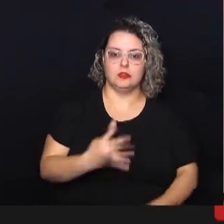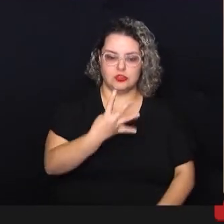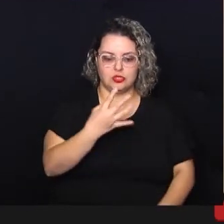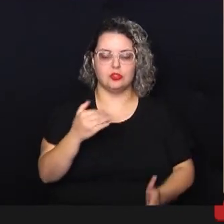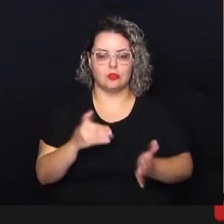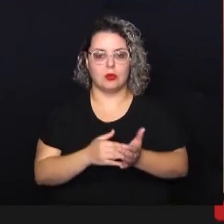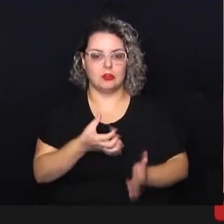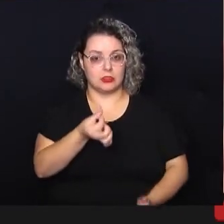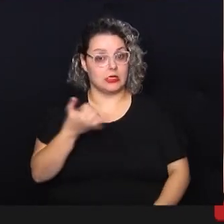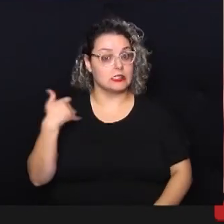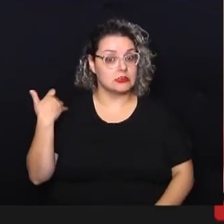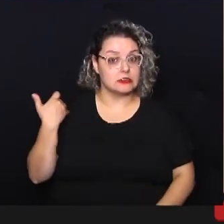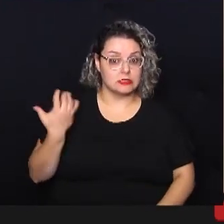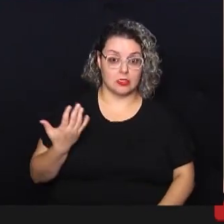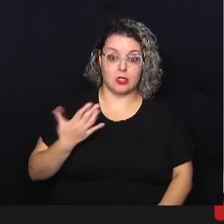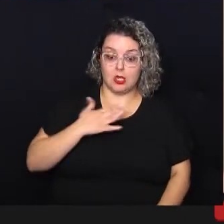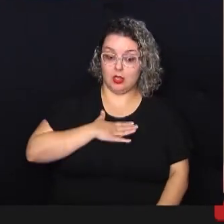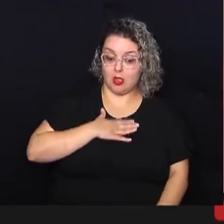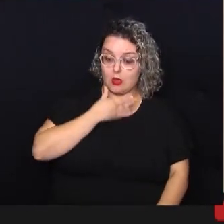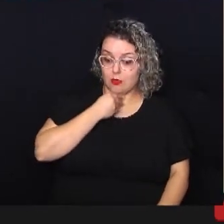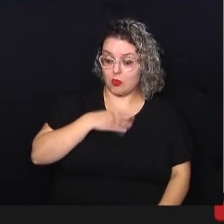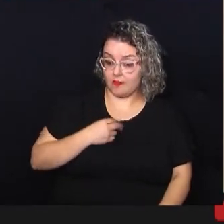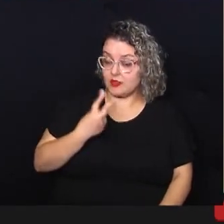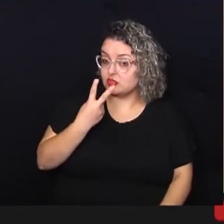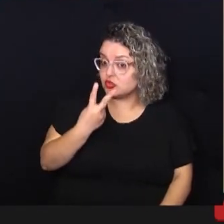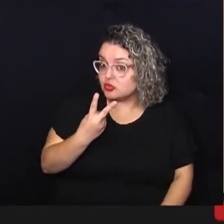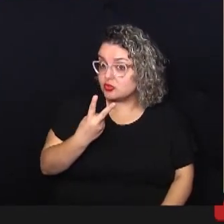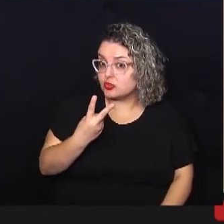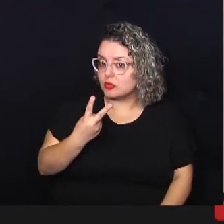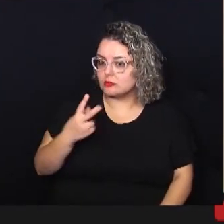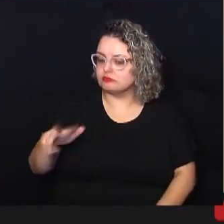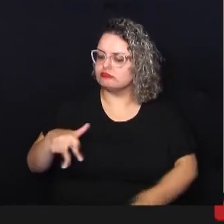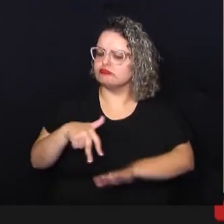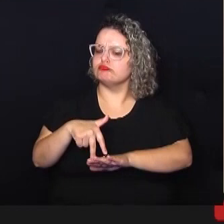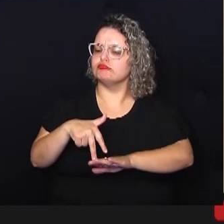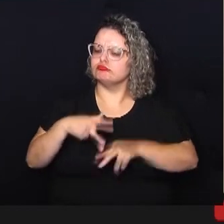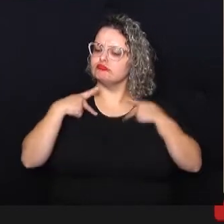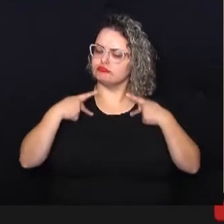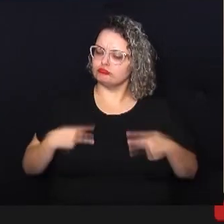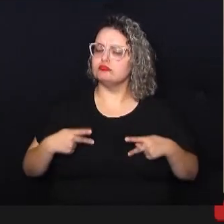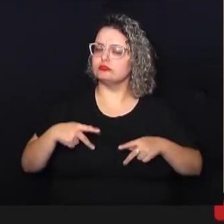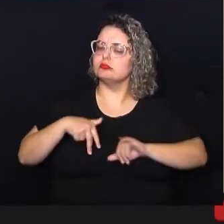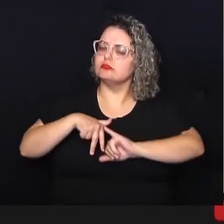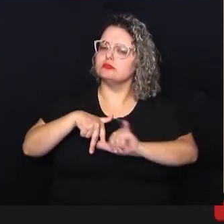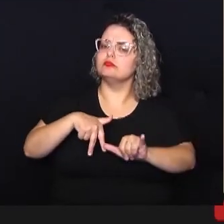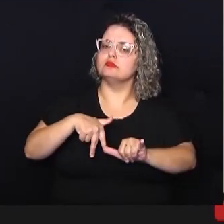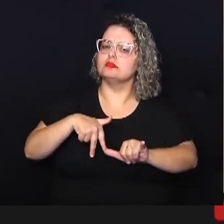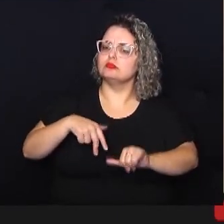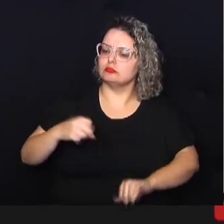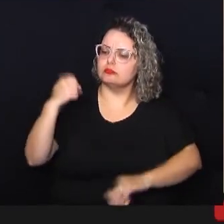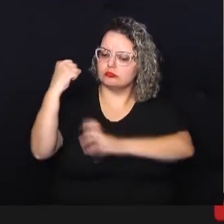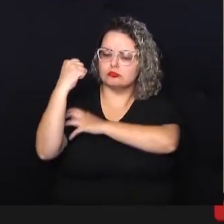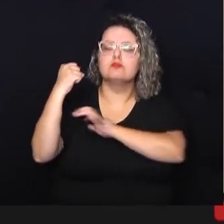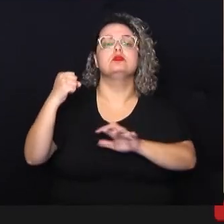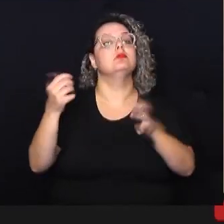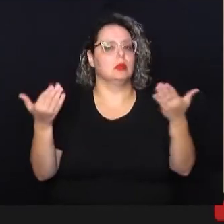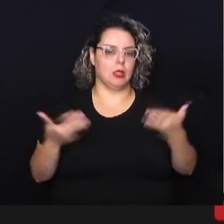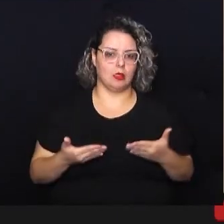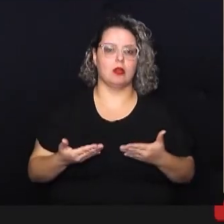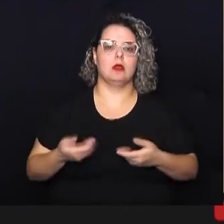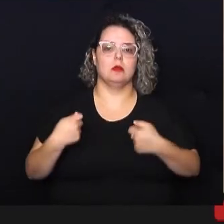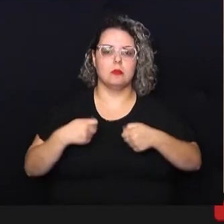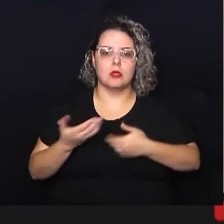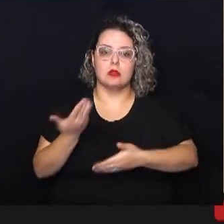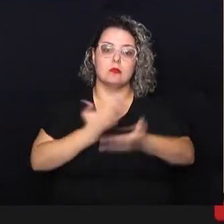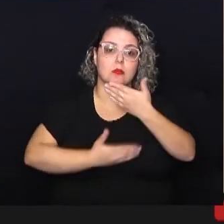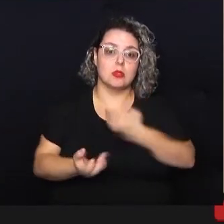a 6. E aí ver uma criança de 2 anos se colocando, para mim aquilo foi um momento assim de é agora, eu preciso compartilhar esse tipo